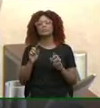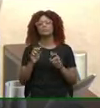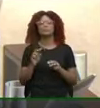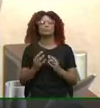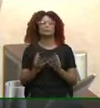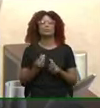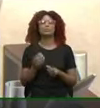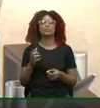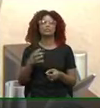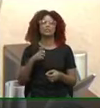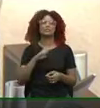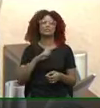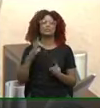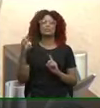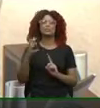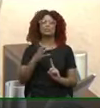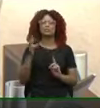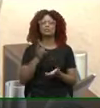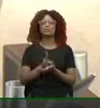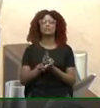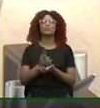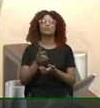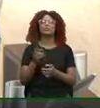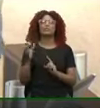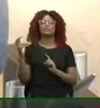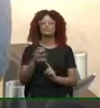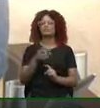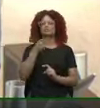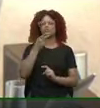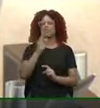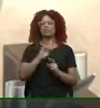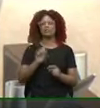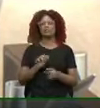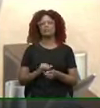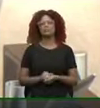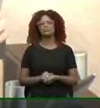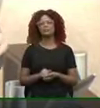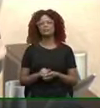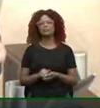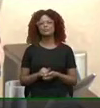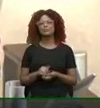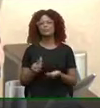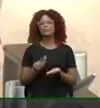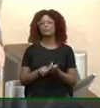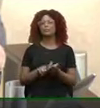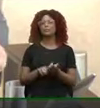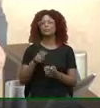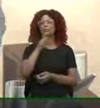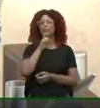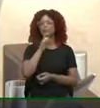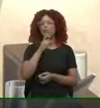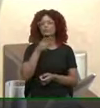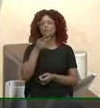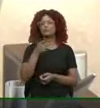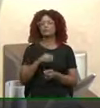gabinete, pressão para não falar, pressão da democracia. Uma professora dizia de uma pasta verde que era o seguinte, capitão.